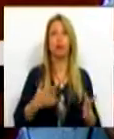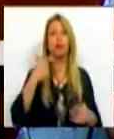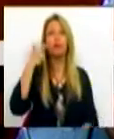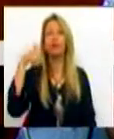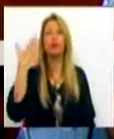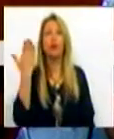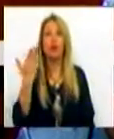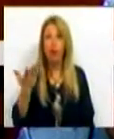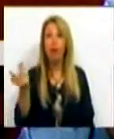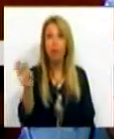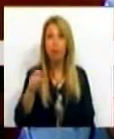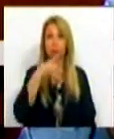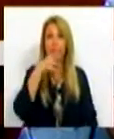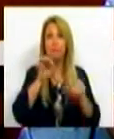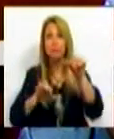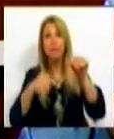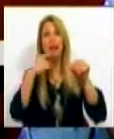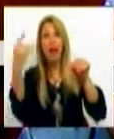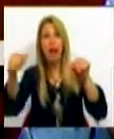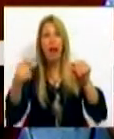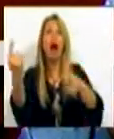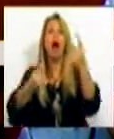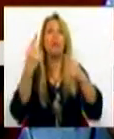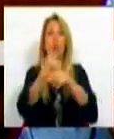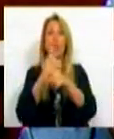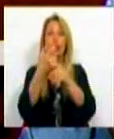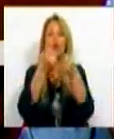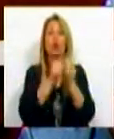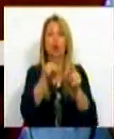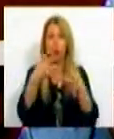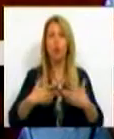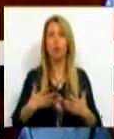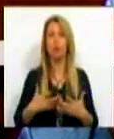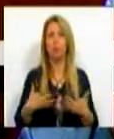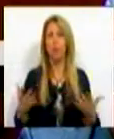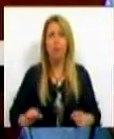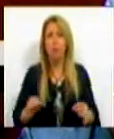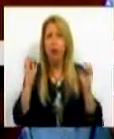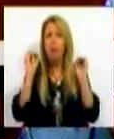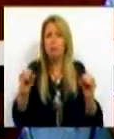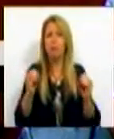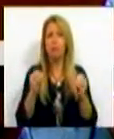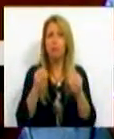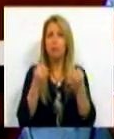venha referir que há alguma coisa escondida neste orçamento. Não há rigorosamente nada escondido neste orçamento, Sr.